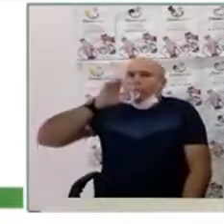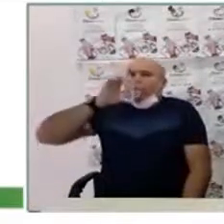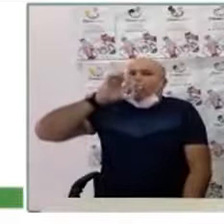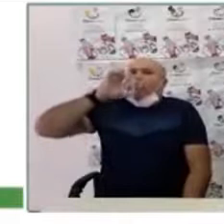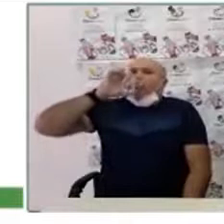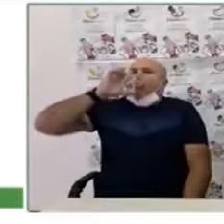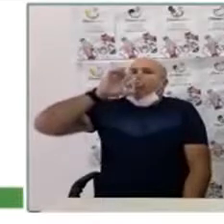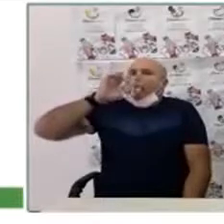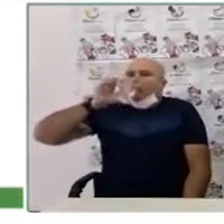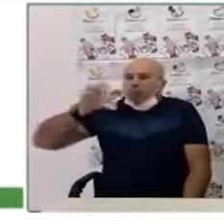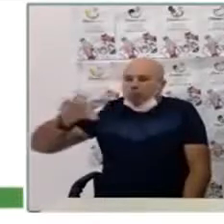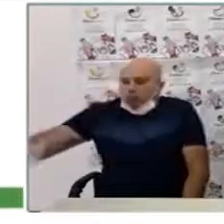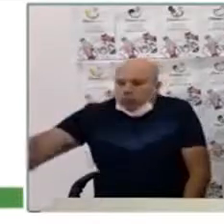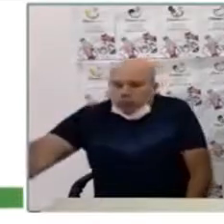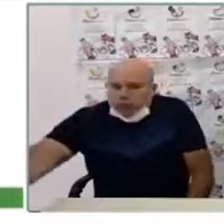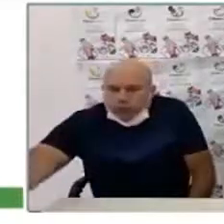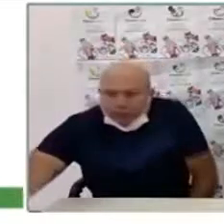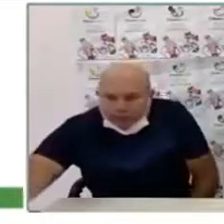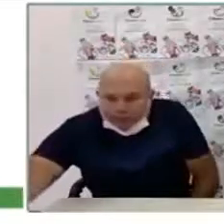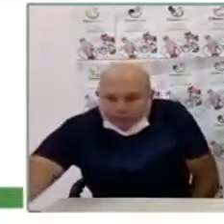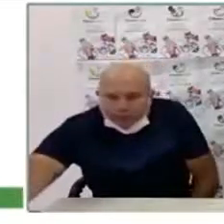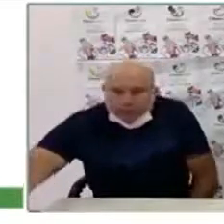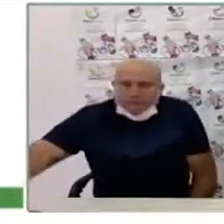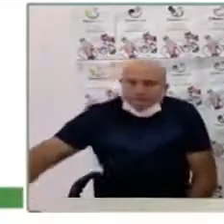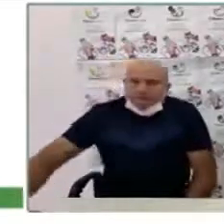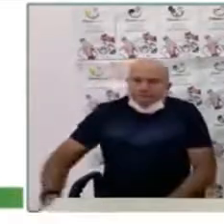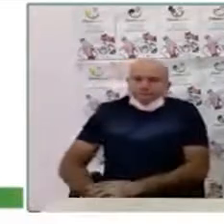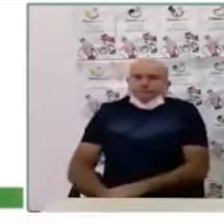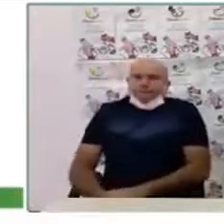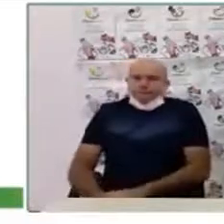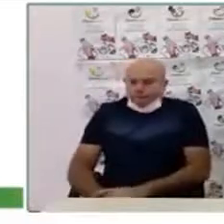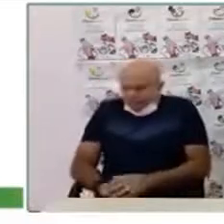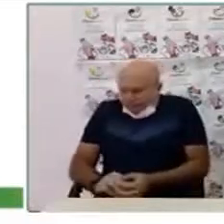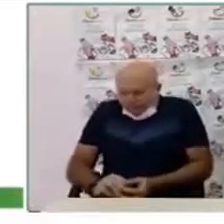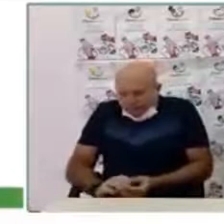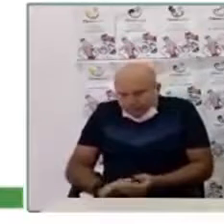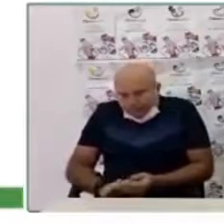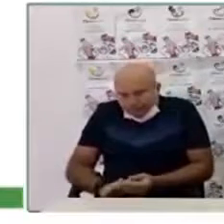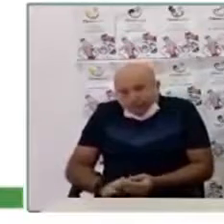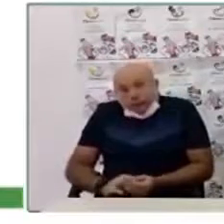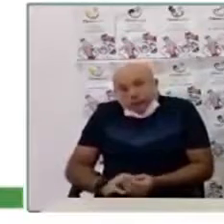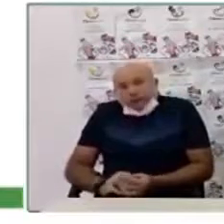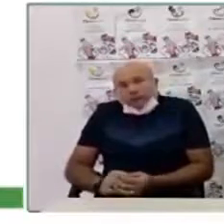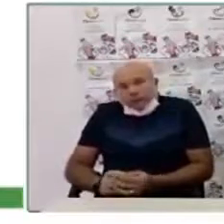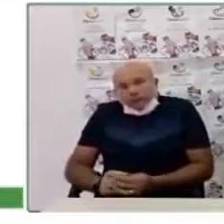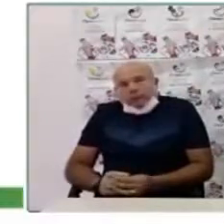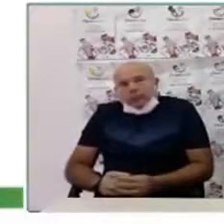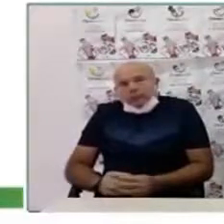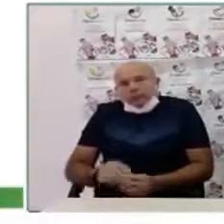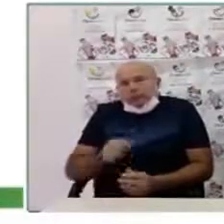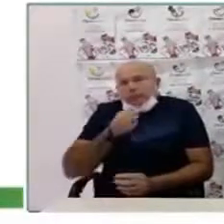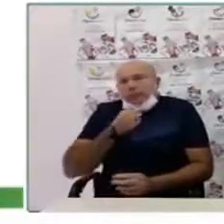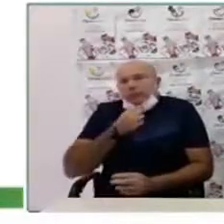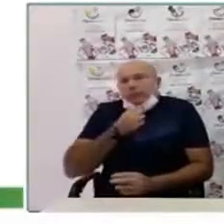número limitado de orbitais, bem definido. Isso é denominado de órbitas estacionárias. Nós vamos observar mais na frente